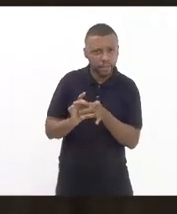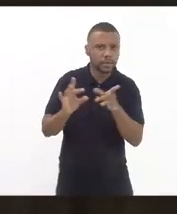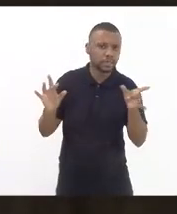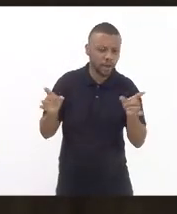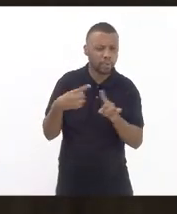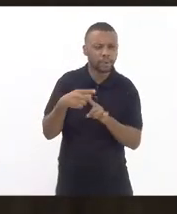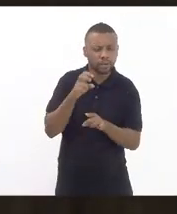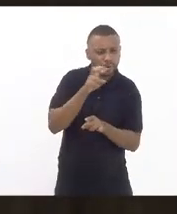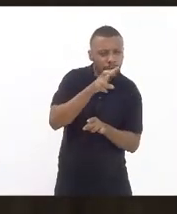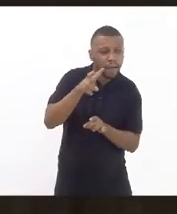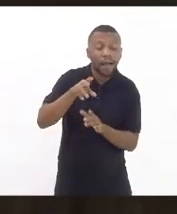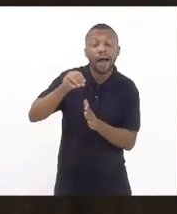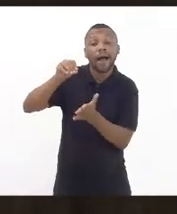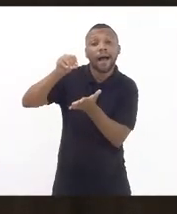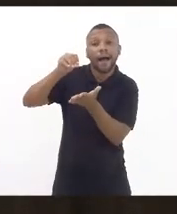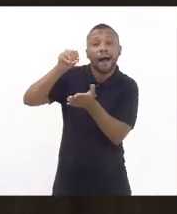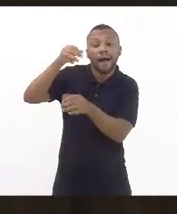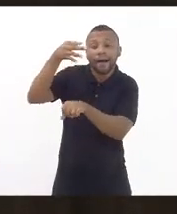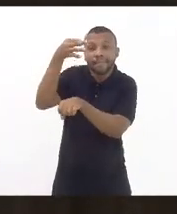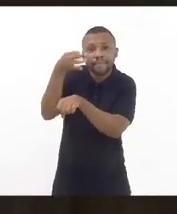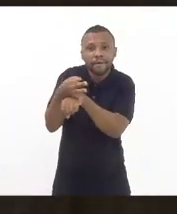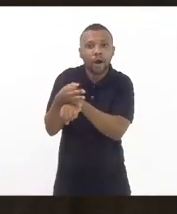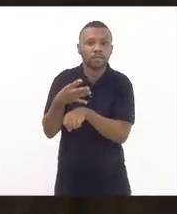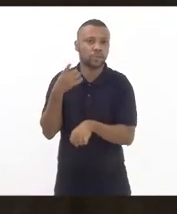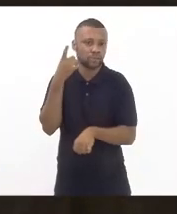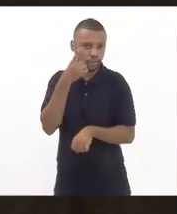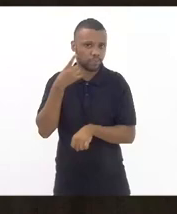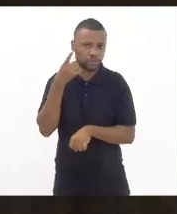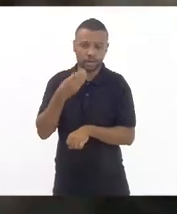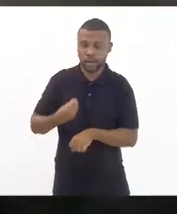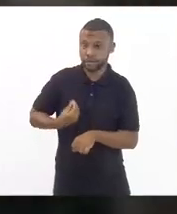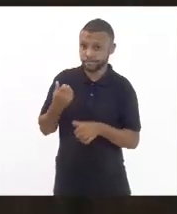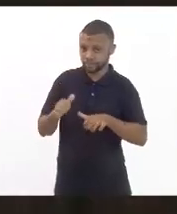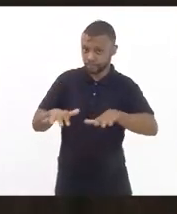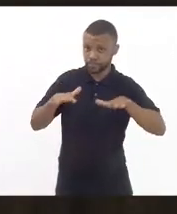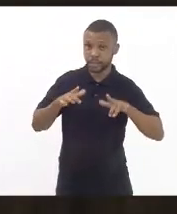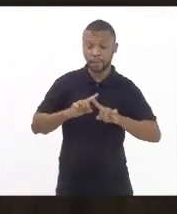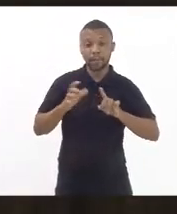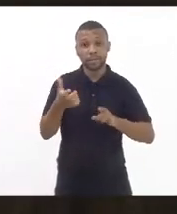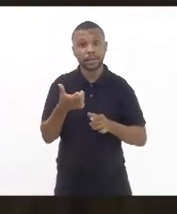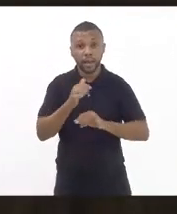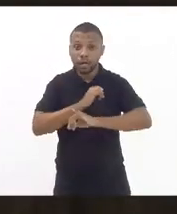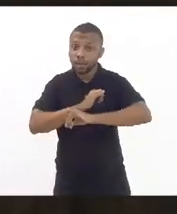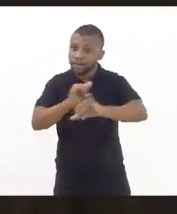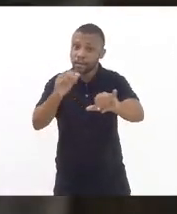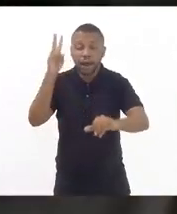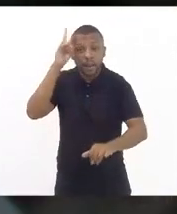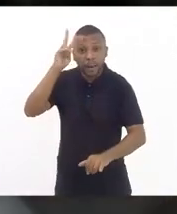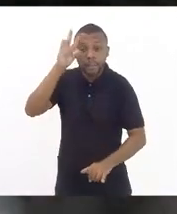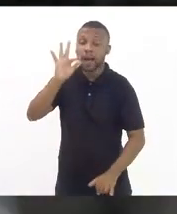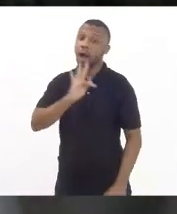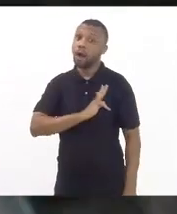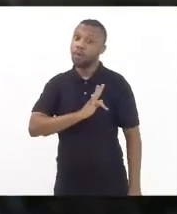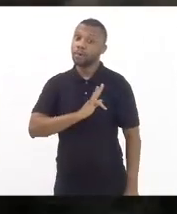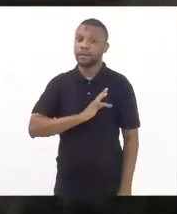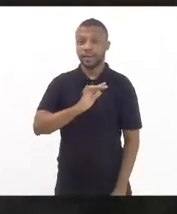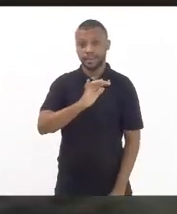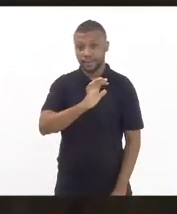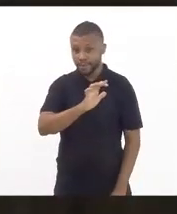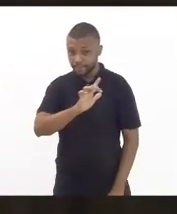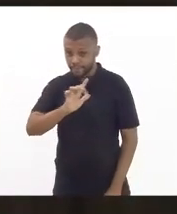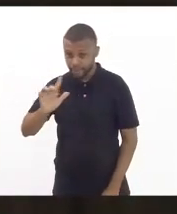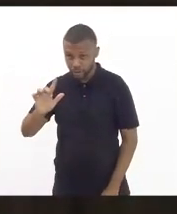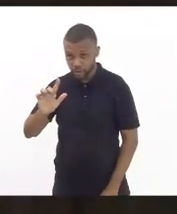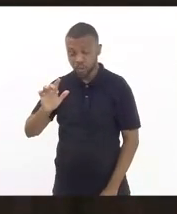dos parlamentares em plenário, mas quero lembrar aos policiais civis que a ausência é